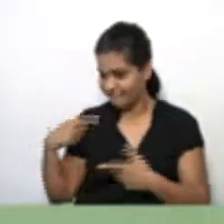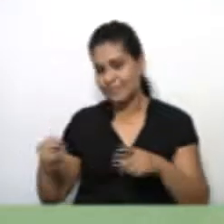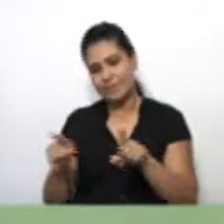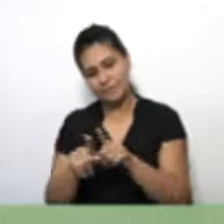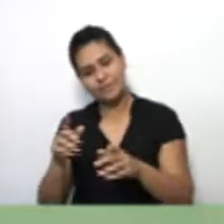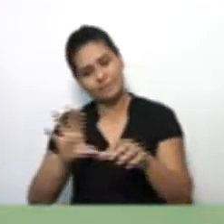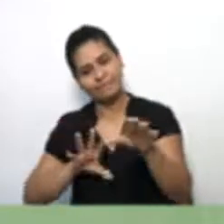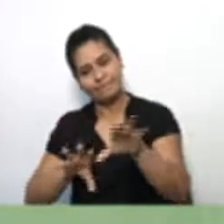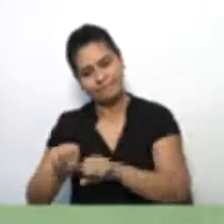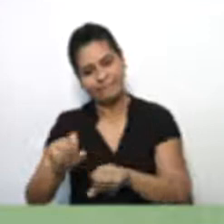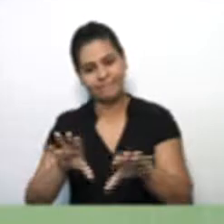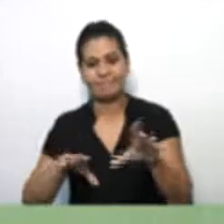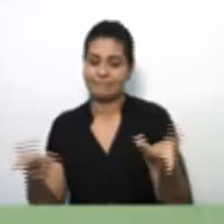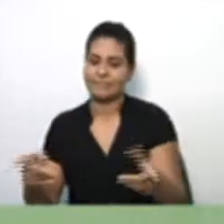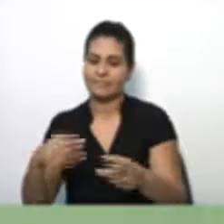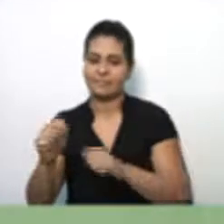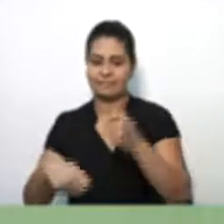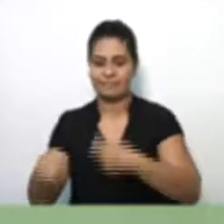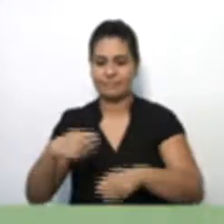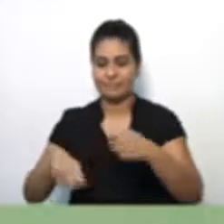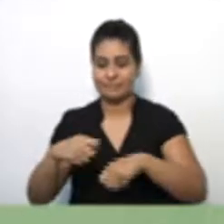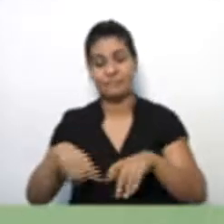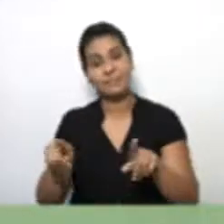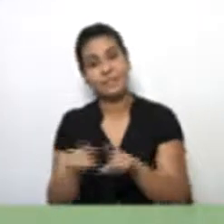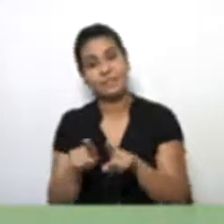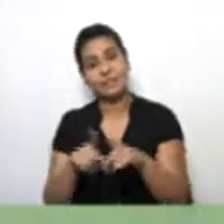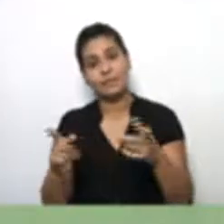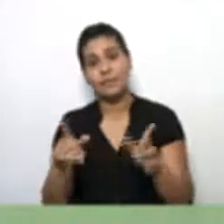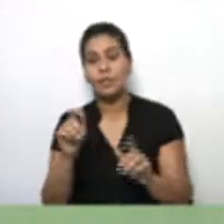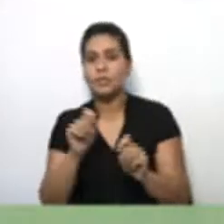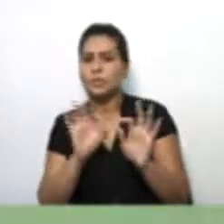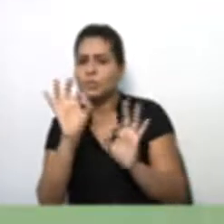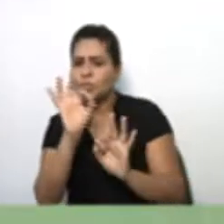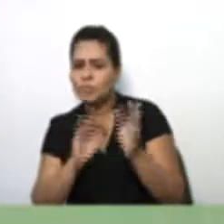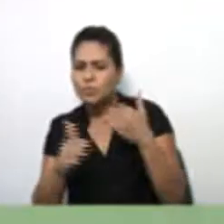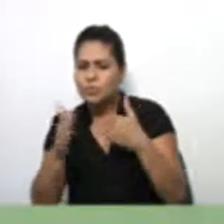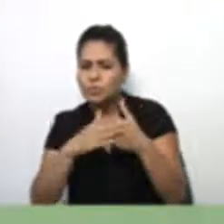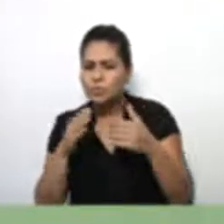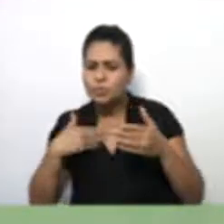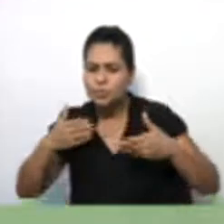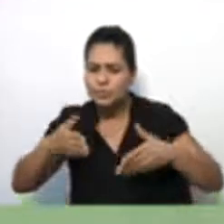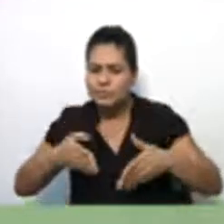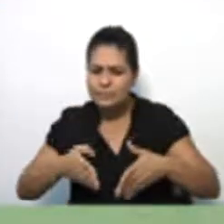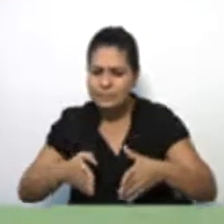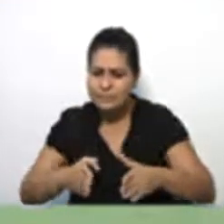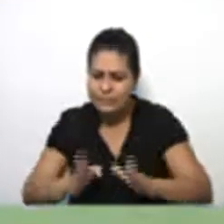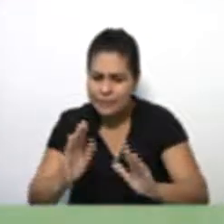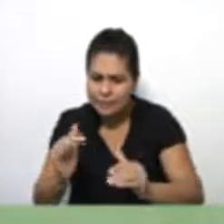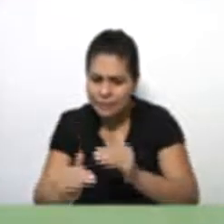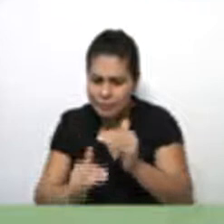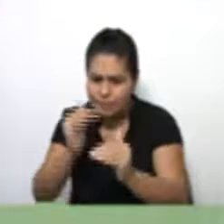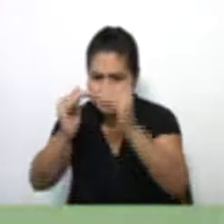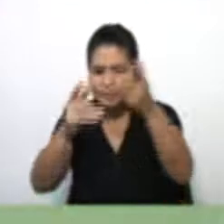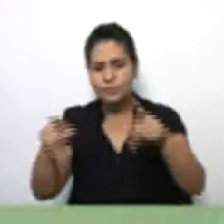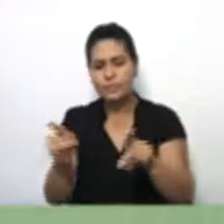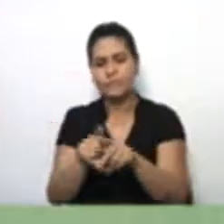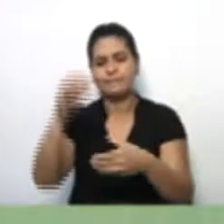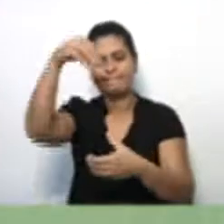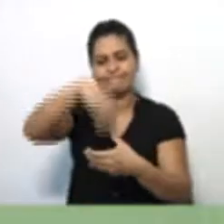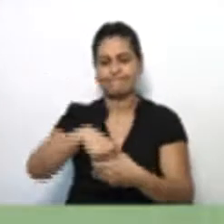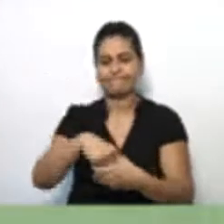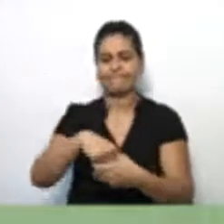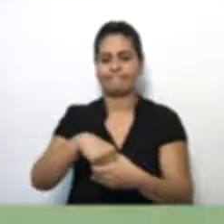somos formados, né? E era o quê? Na organização que o administrador nasce e se desenvolve. Meu